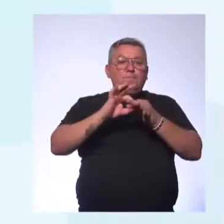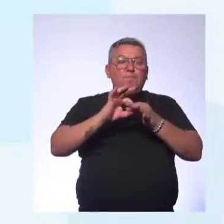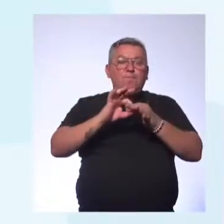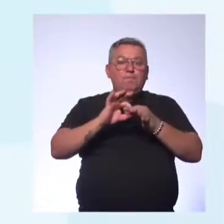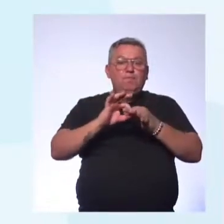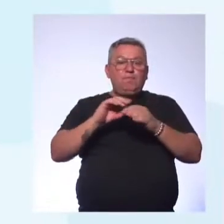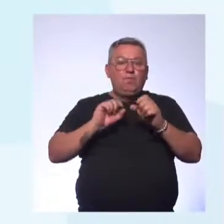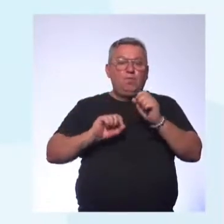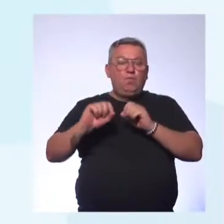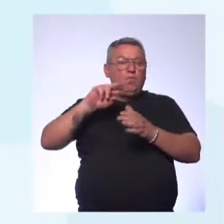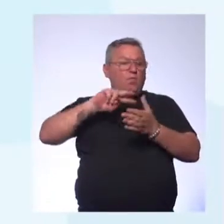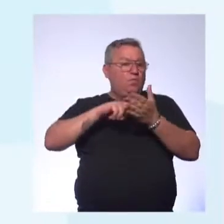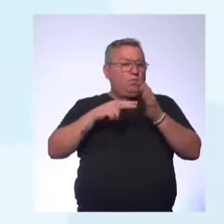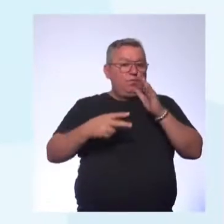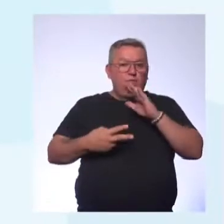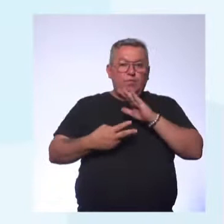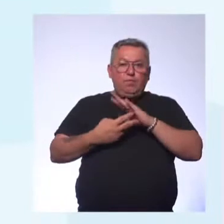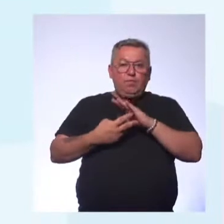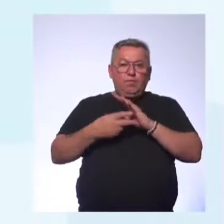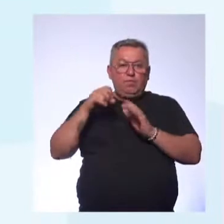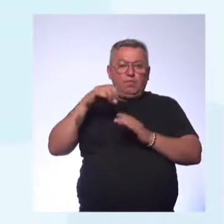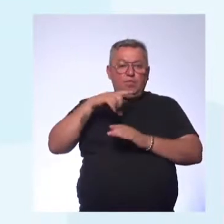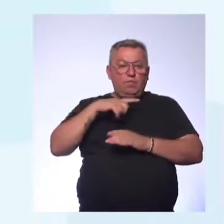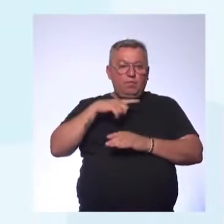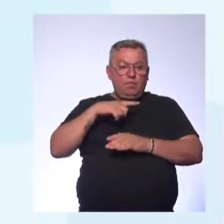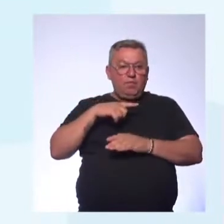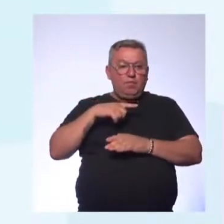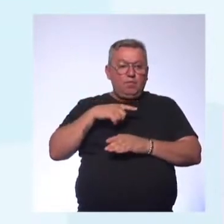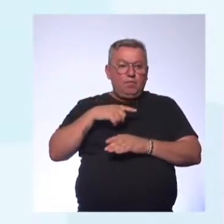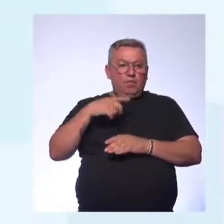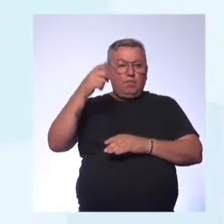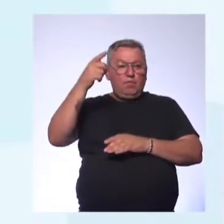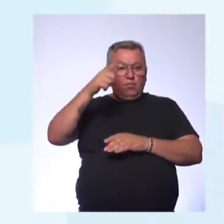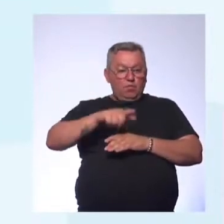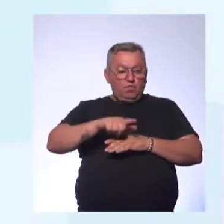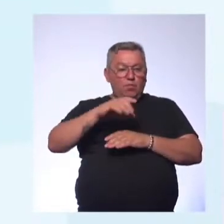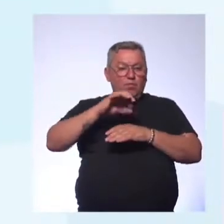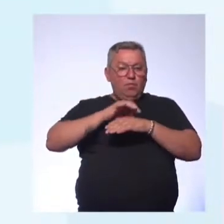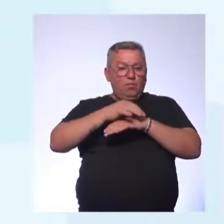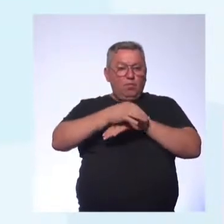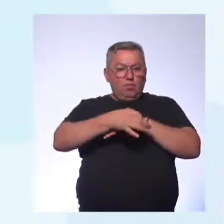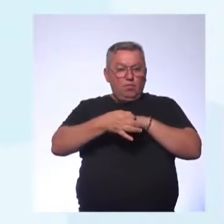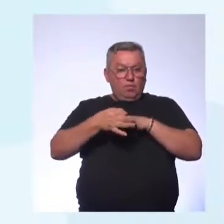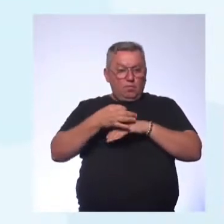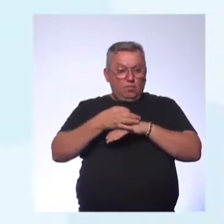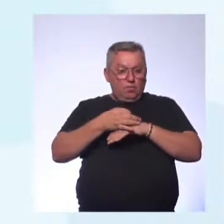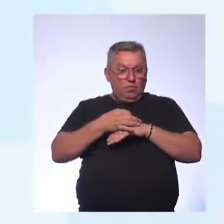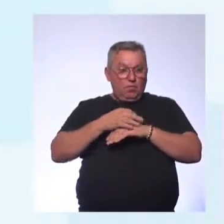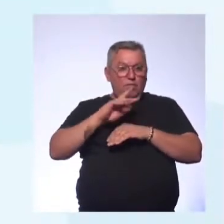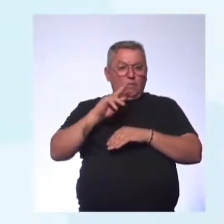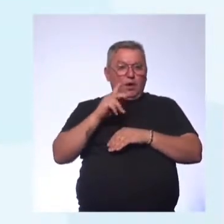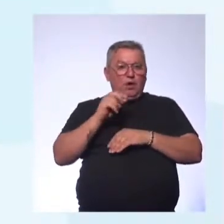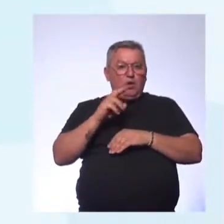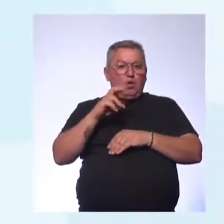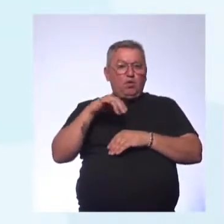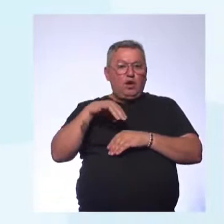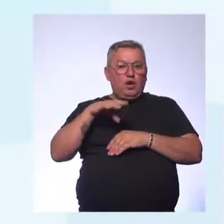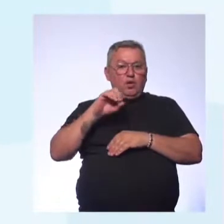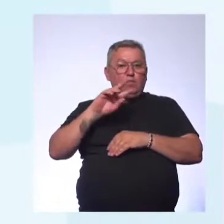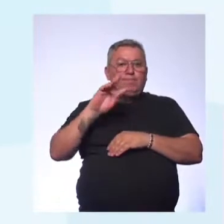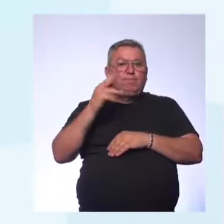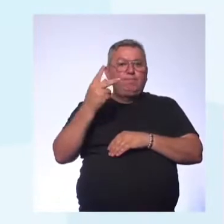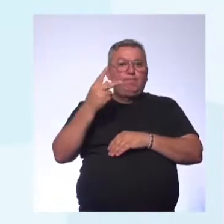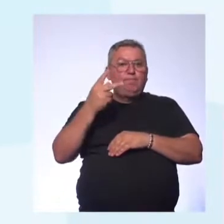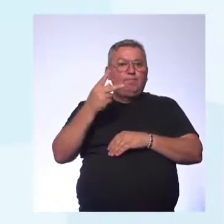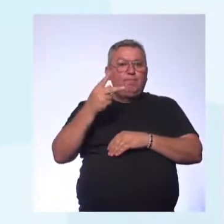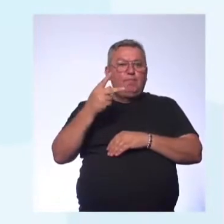o que que acontece se eu tiver aqui outra molécula de hidrogénio Ok